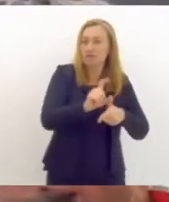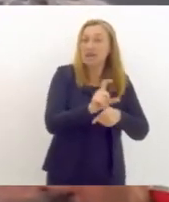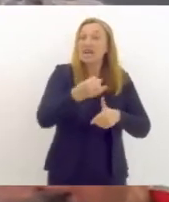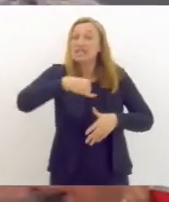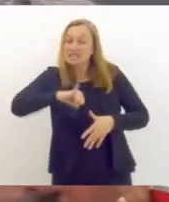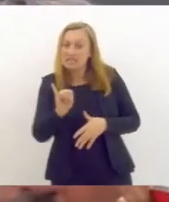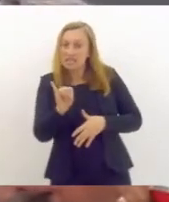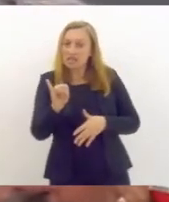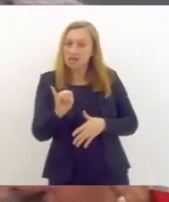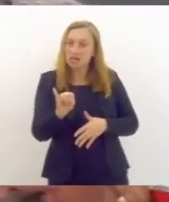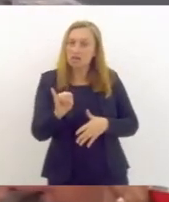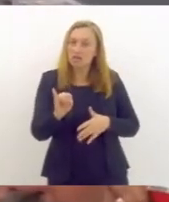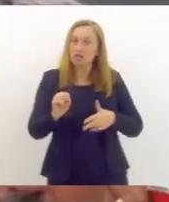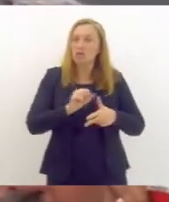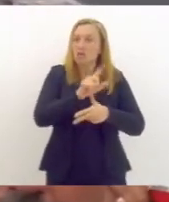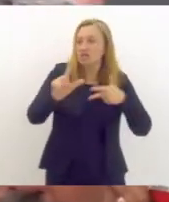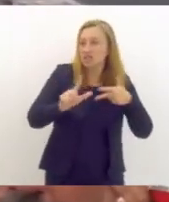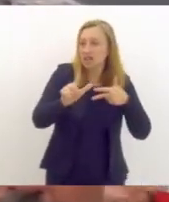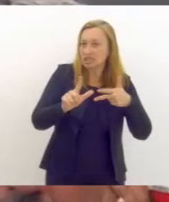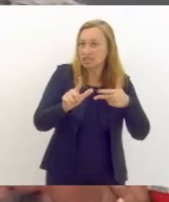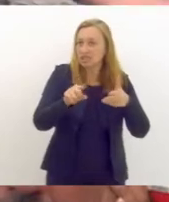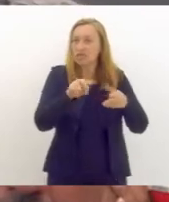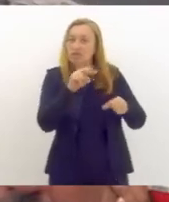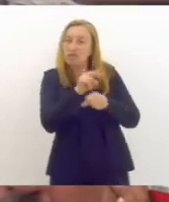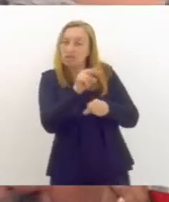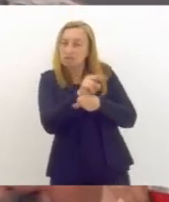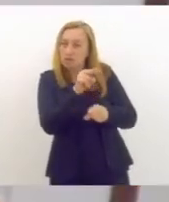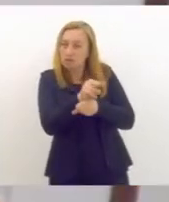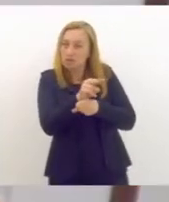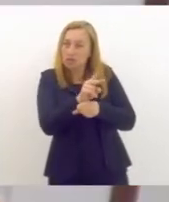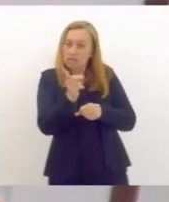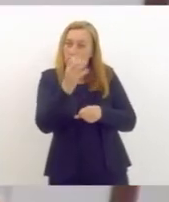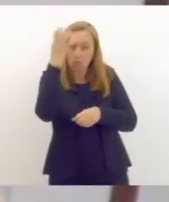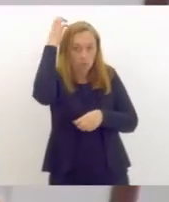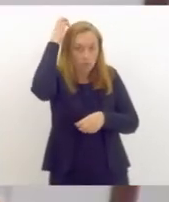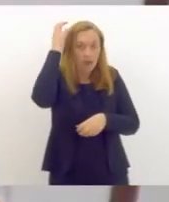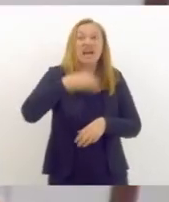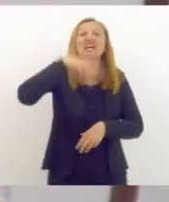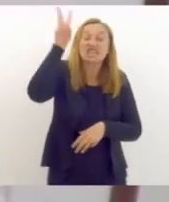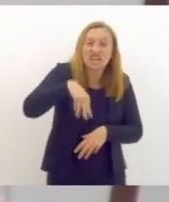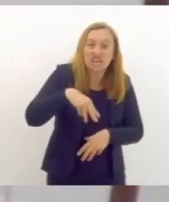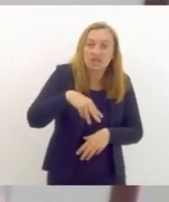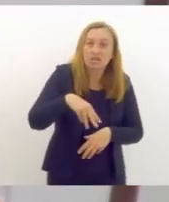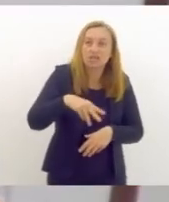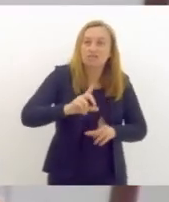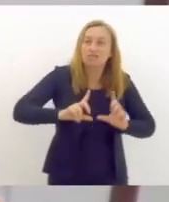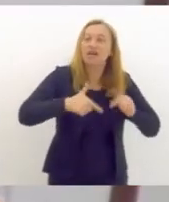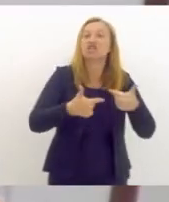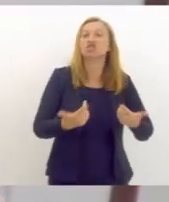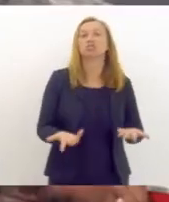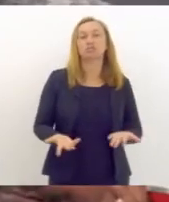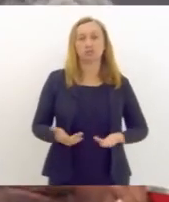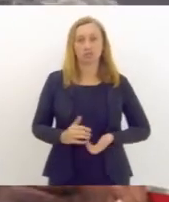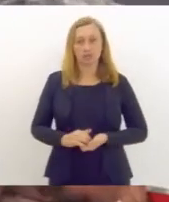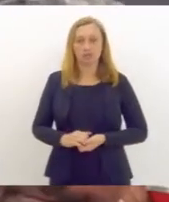que fiscaliza não punir Deputado quem vai punir somos nós